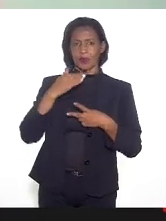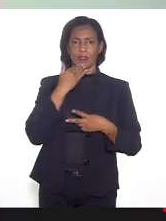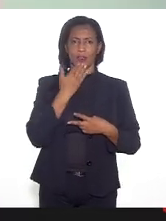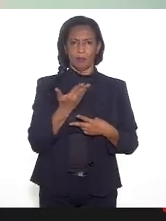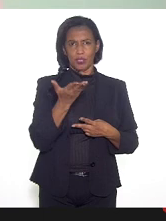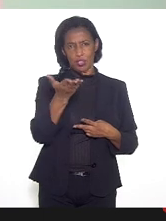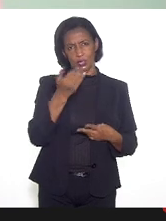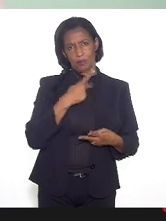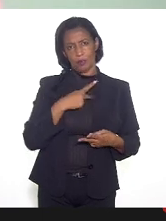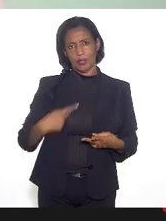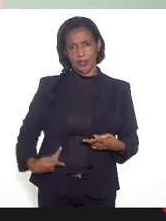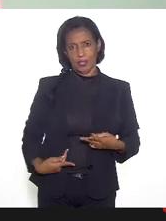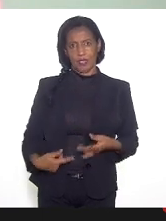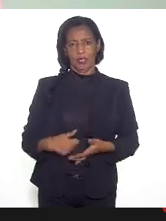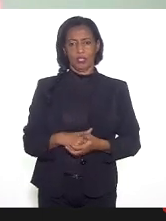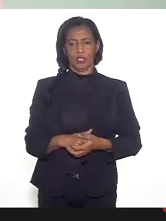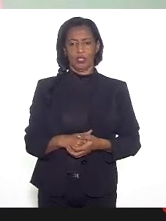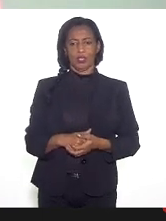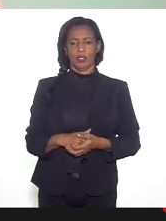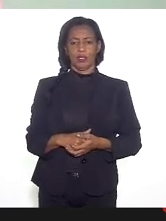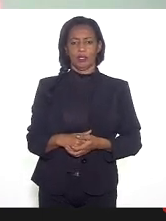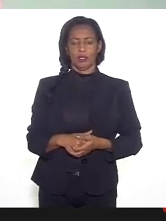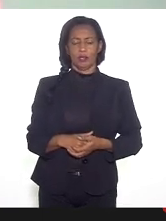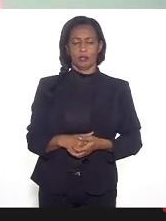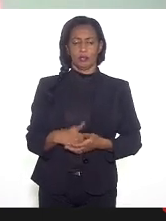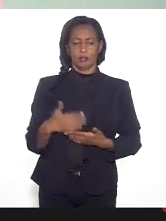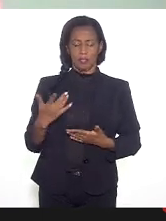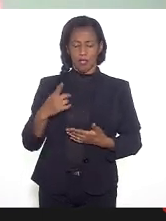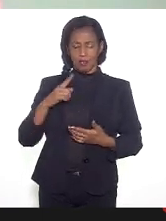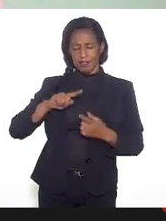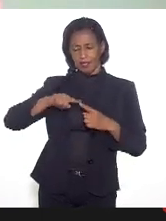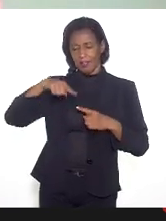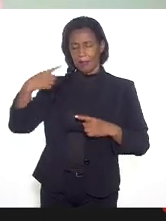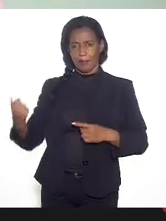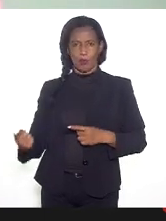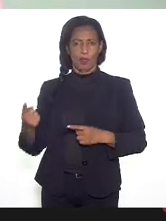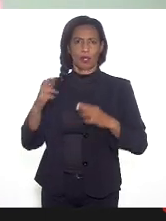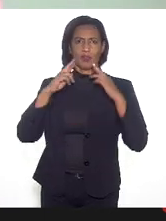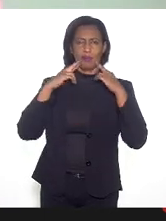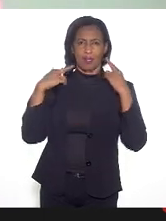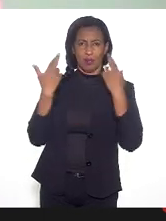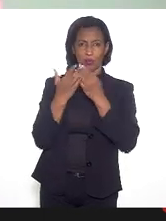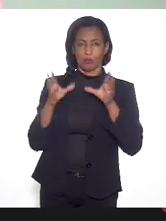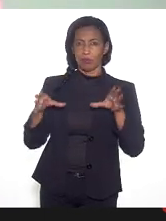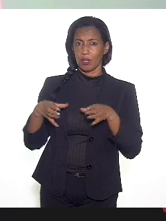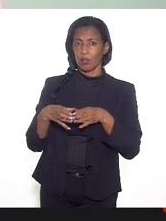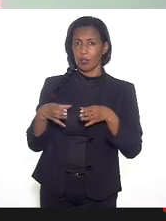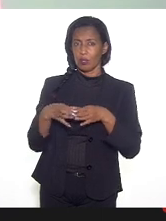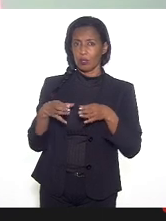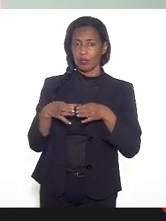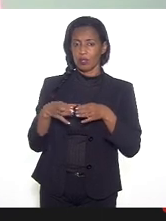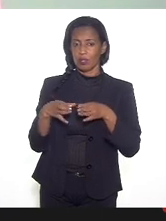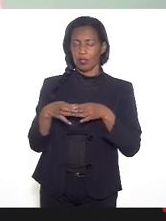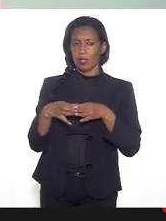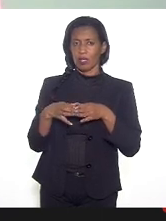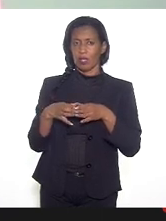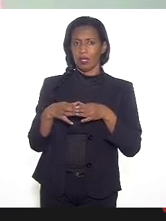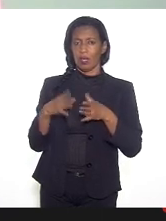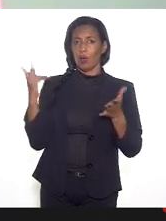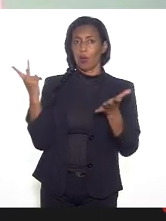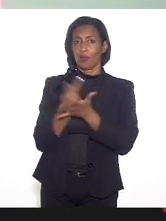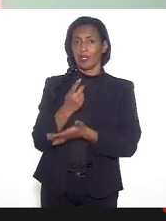Vossa Excelência que já pense que a próxima reunião dessa comissão se dê nos próximos 15